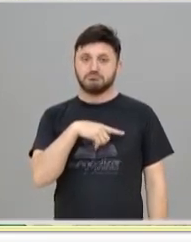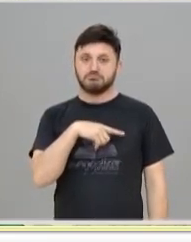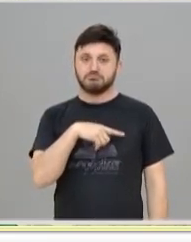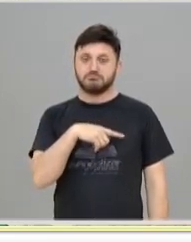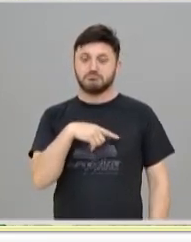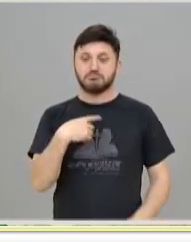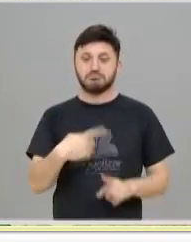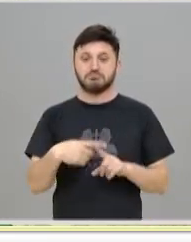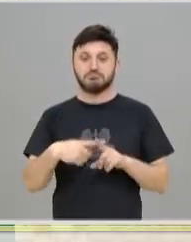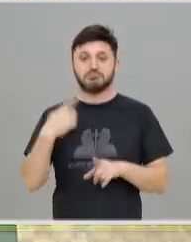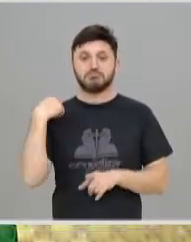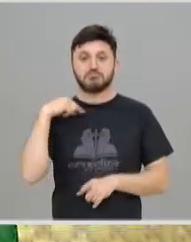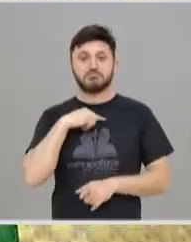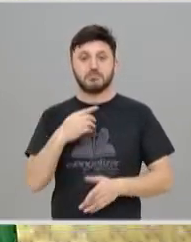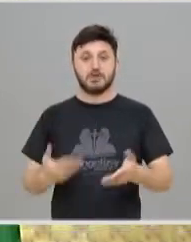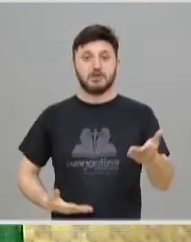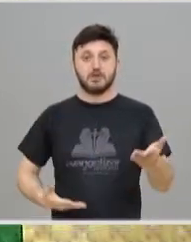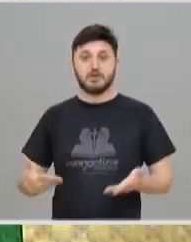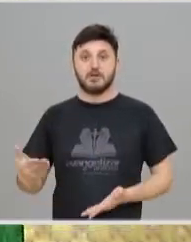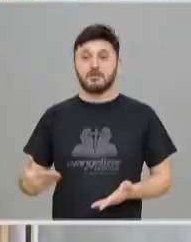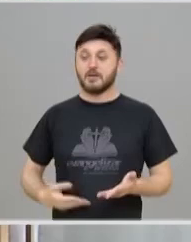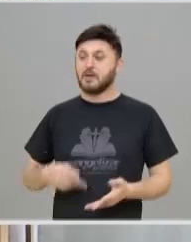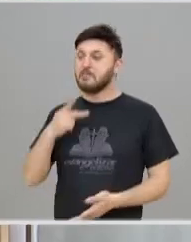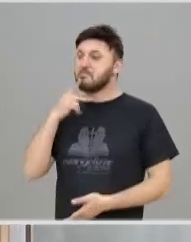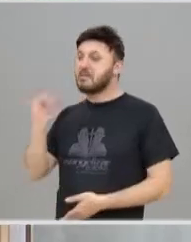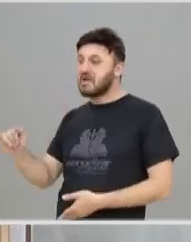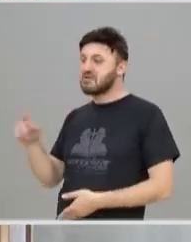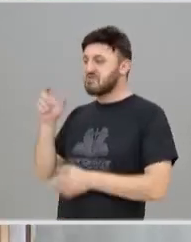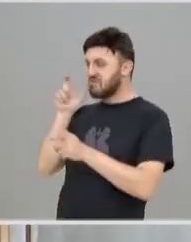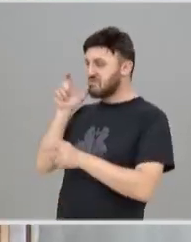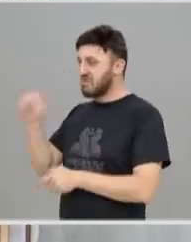por tratarmos o pai pensando que ele não precisa de carinho.